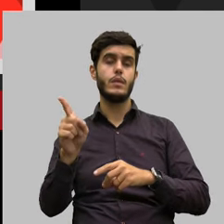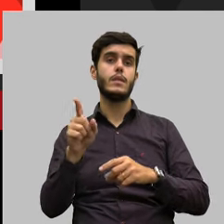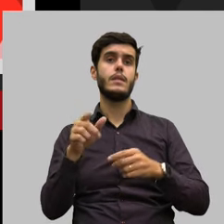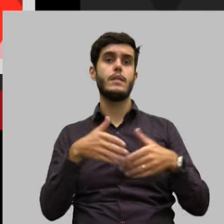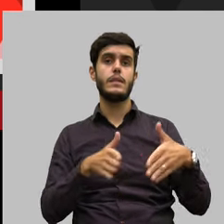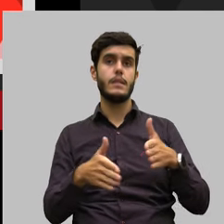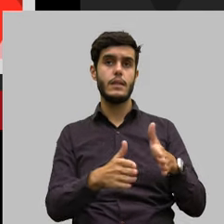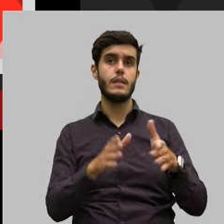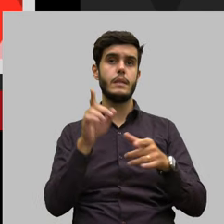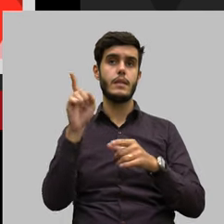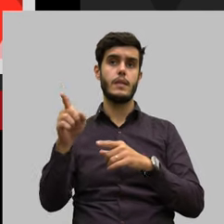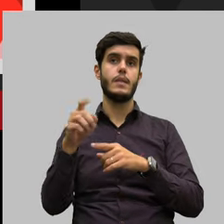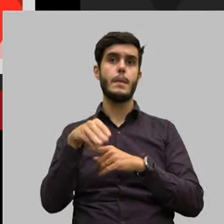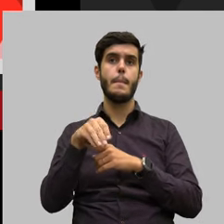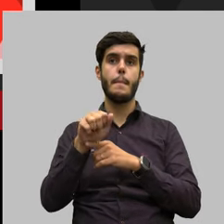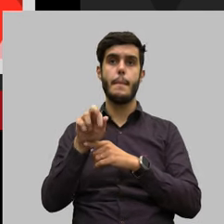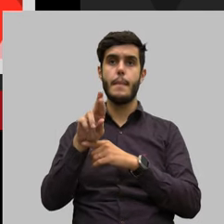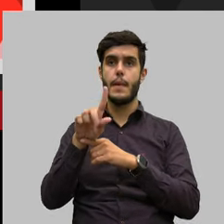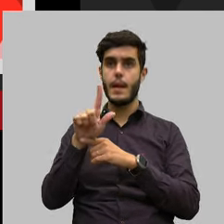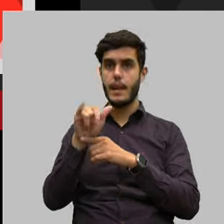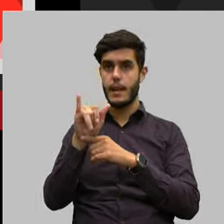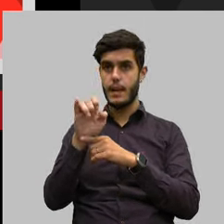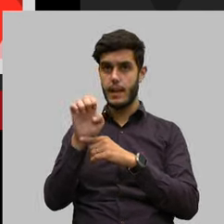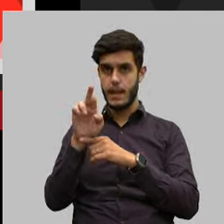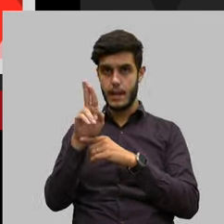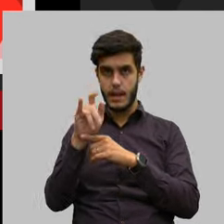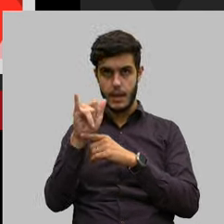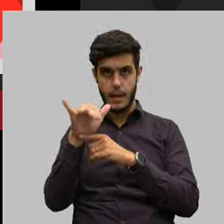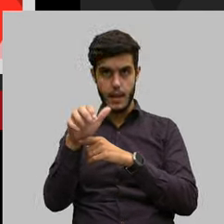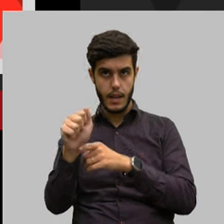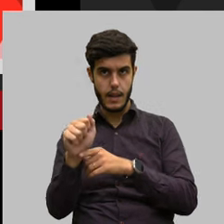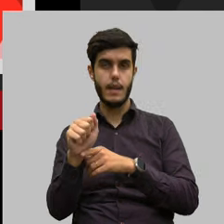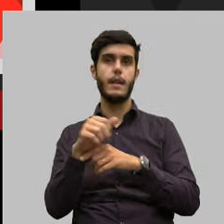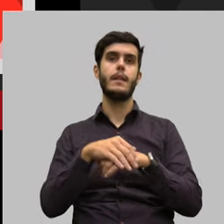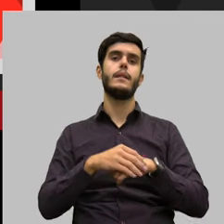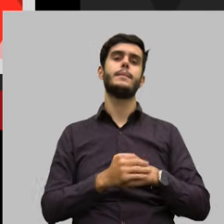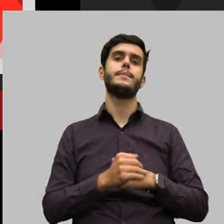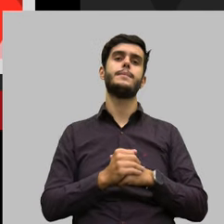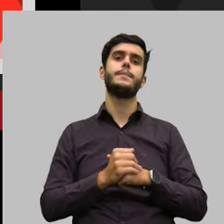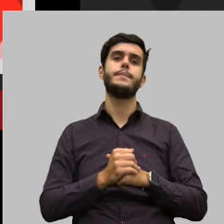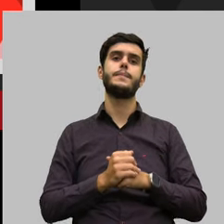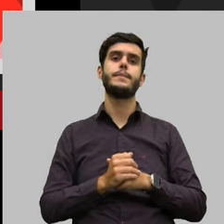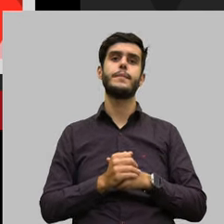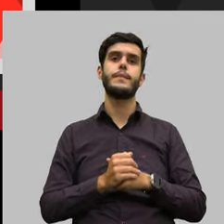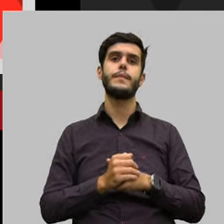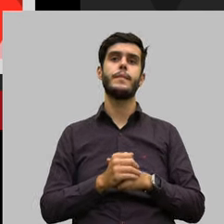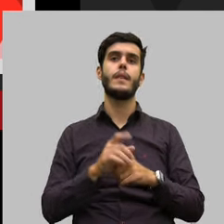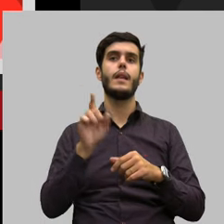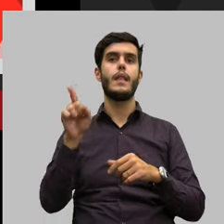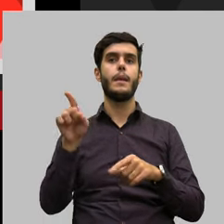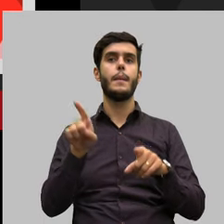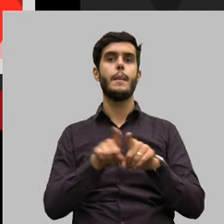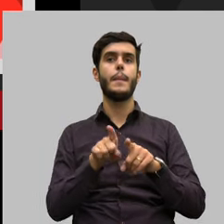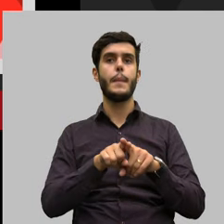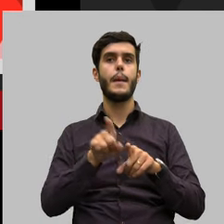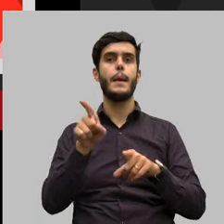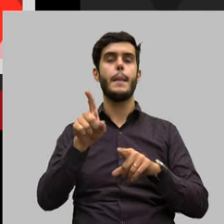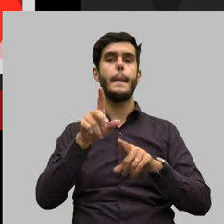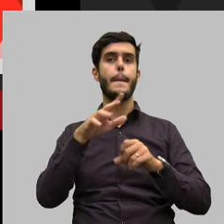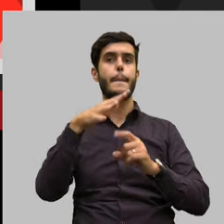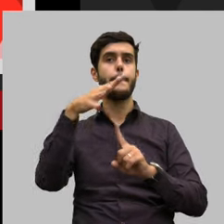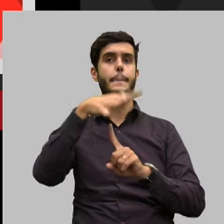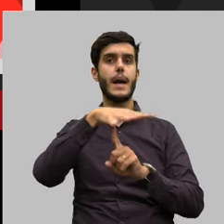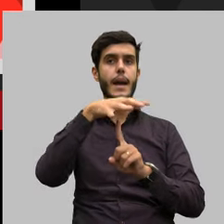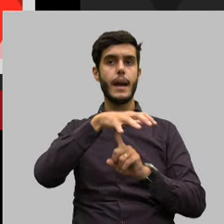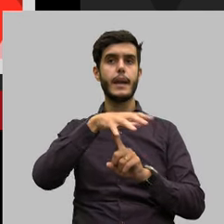de marliéria do Parque Municipal do Rio Doce com previsão de conclusão em dezembro desse ano